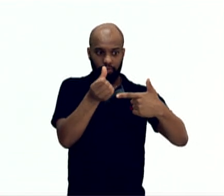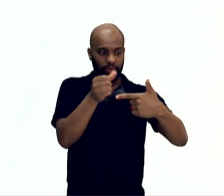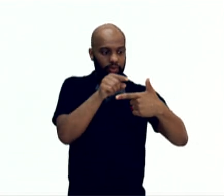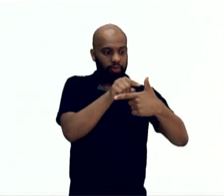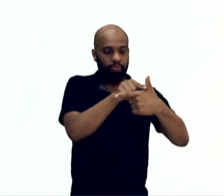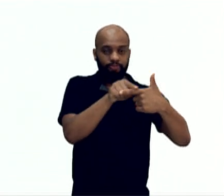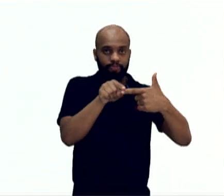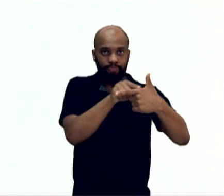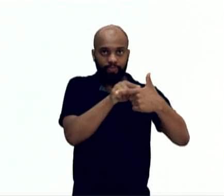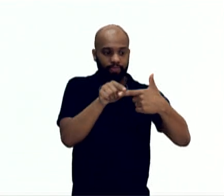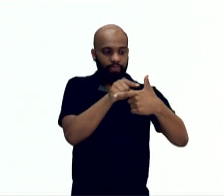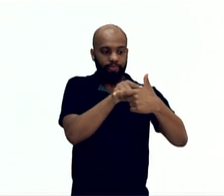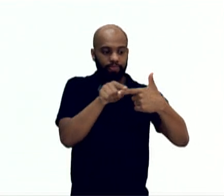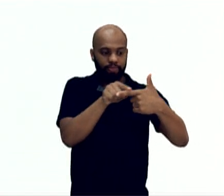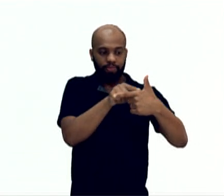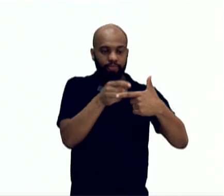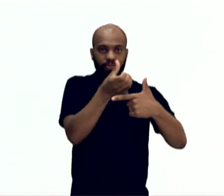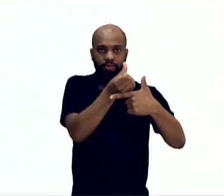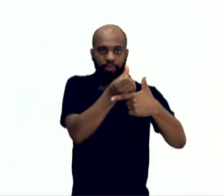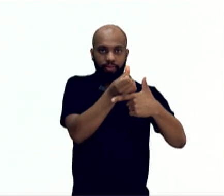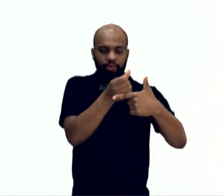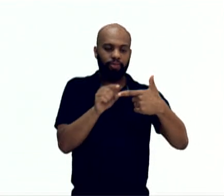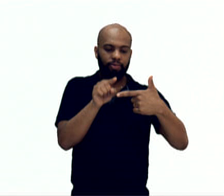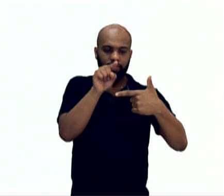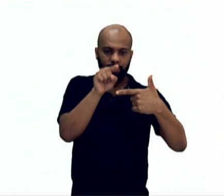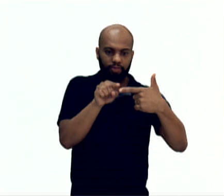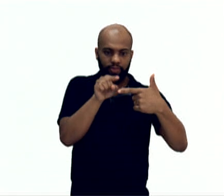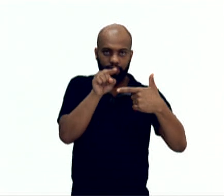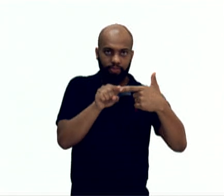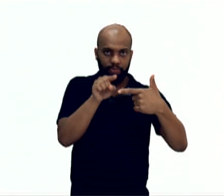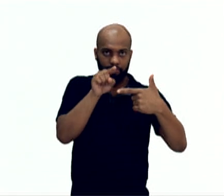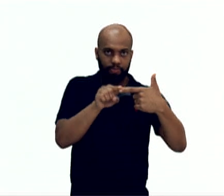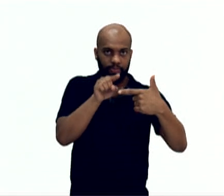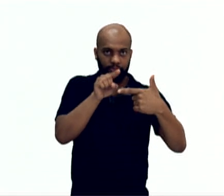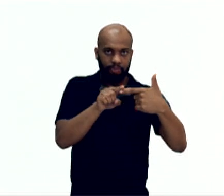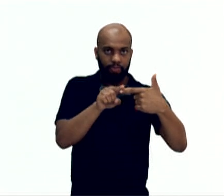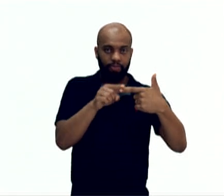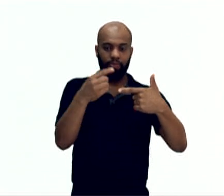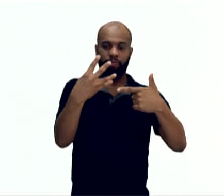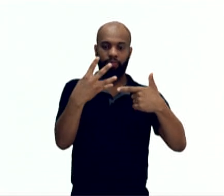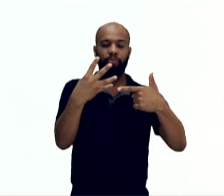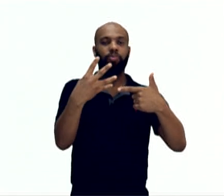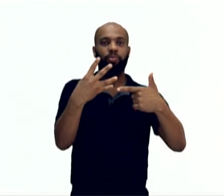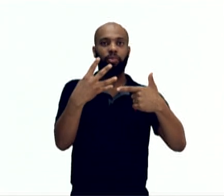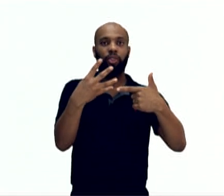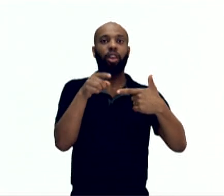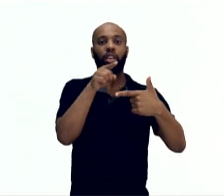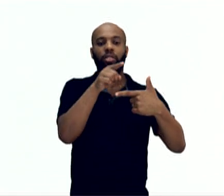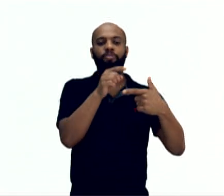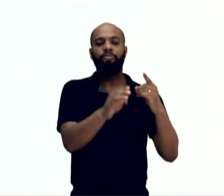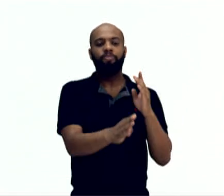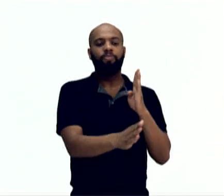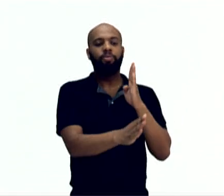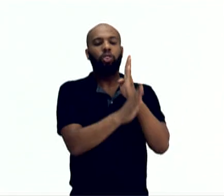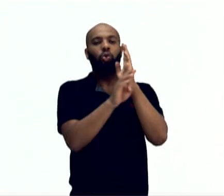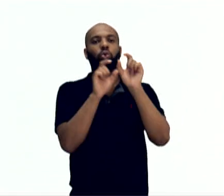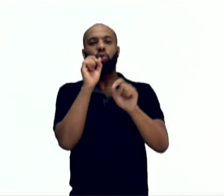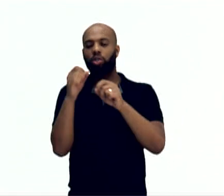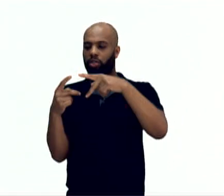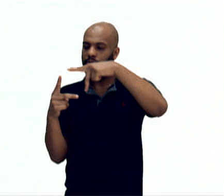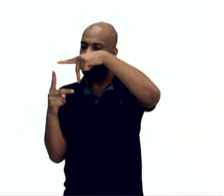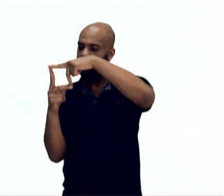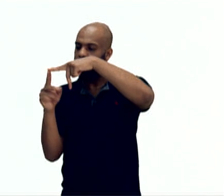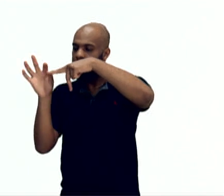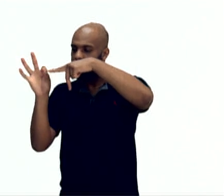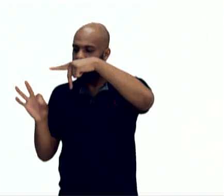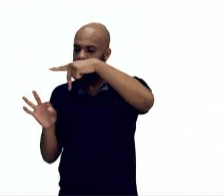maior extensão. E 4 centímetros de largura, encontre a medida do lado desse quadrado.